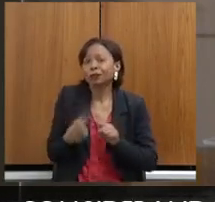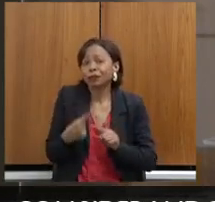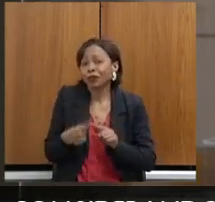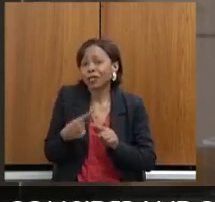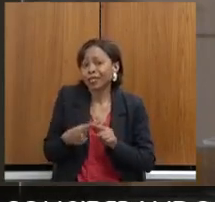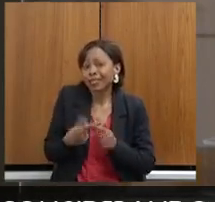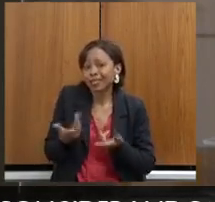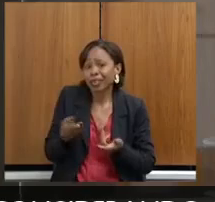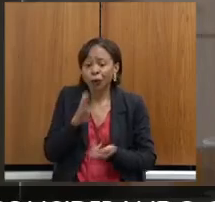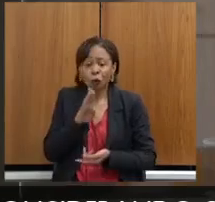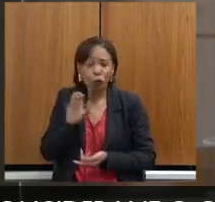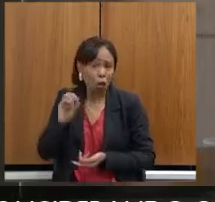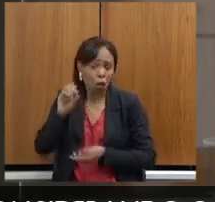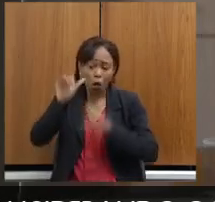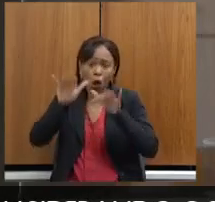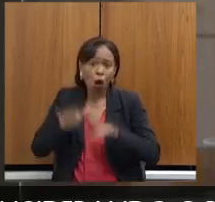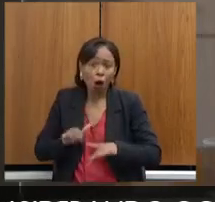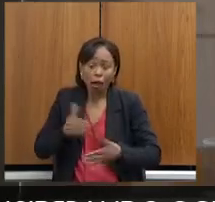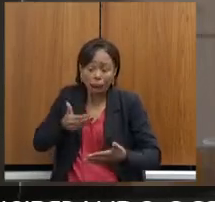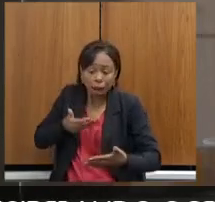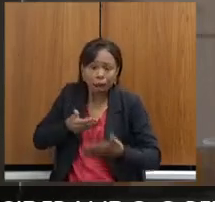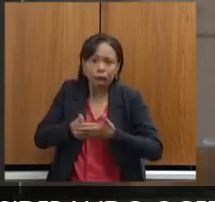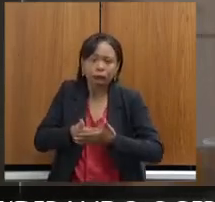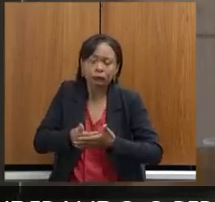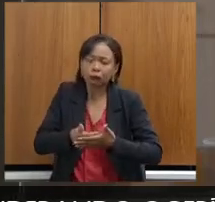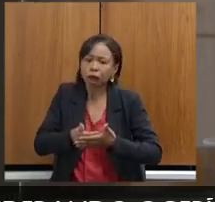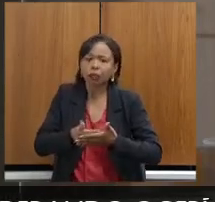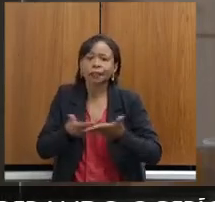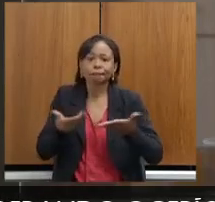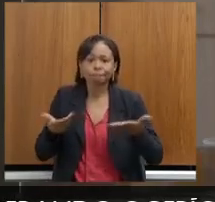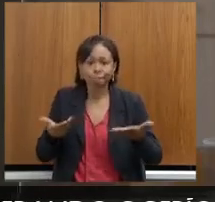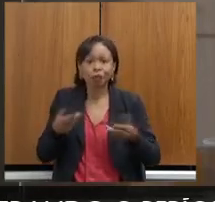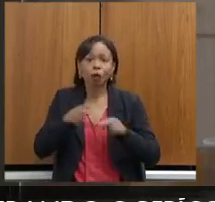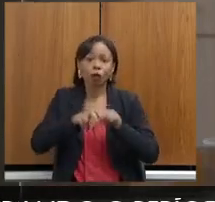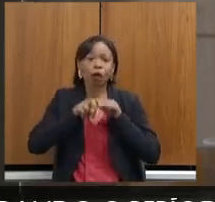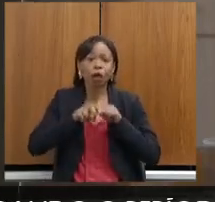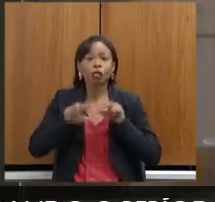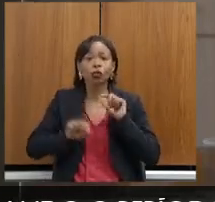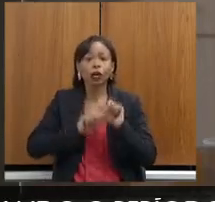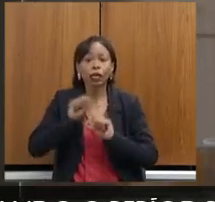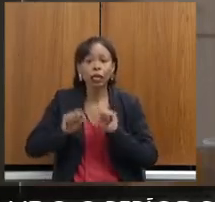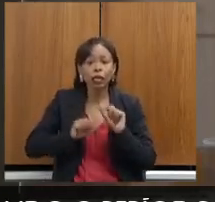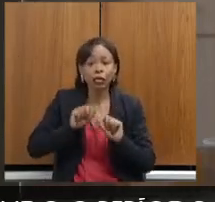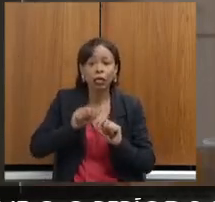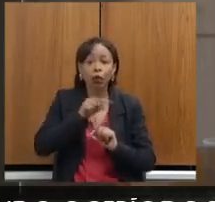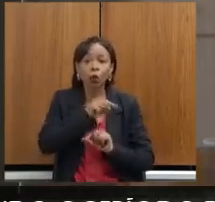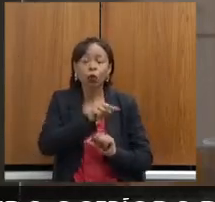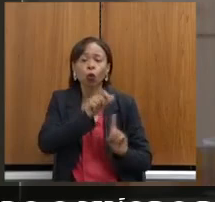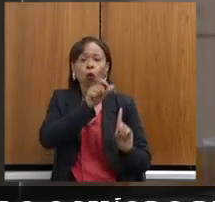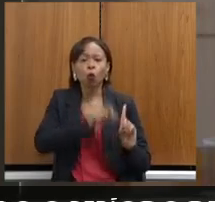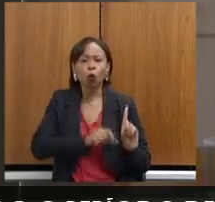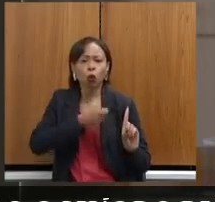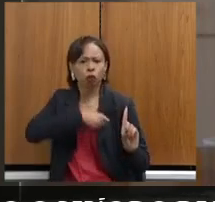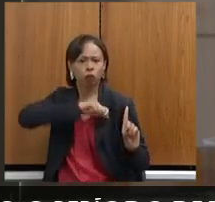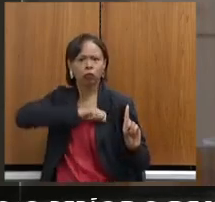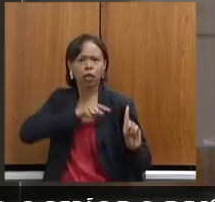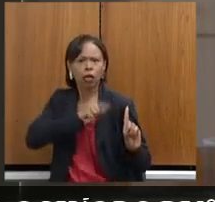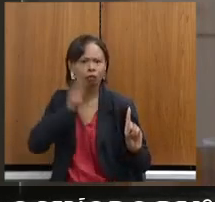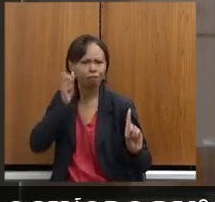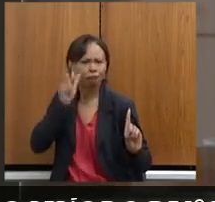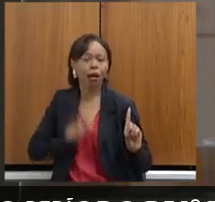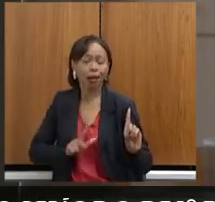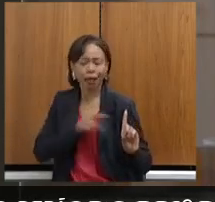diligências que são feitas ali de última hora e isso tudo pela coordenação e pela expertise do delegado que está ali no momento